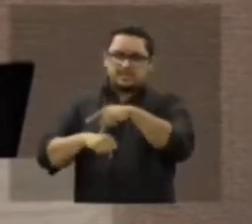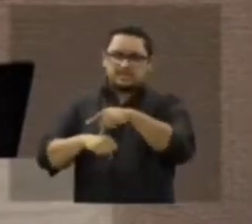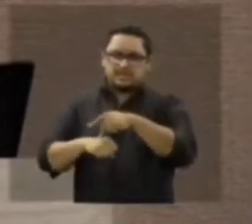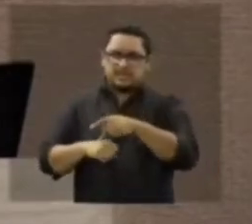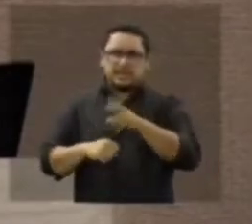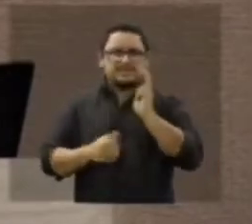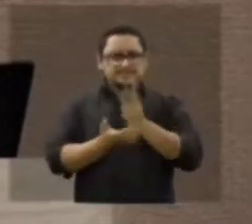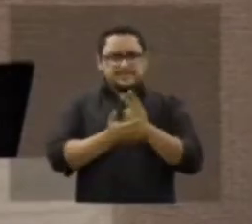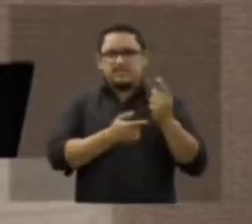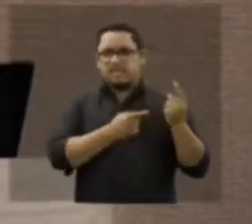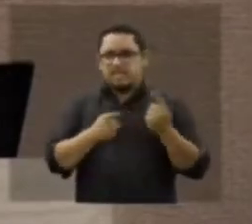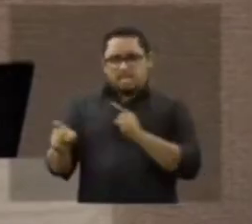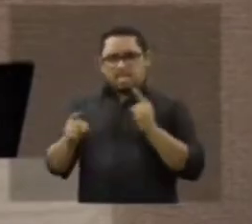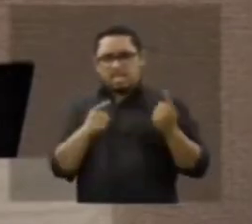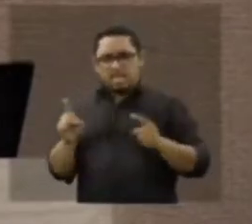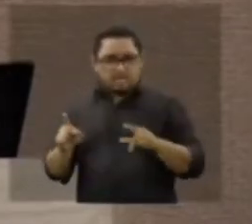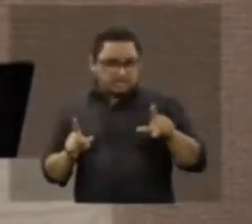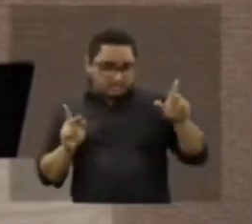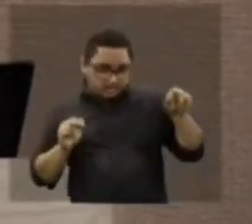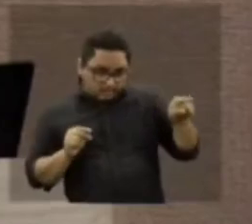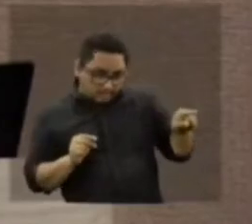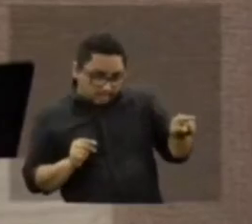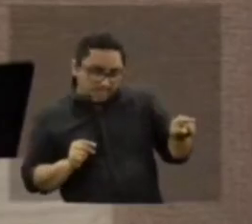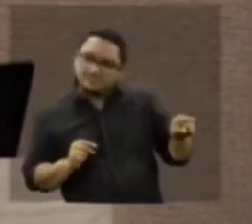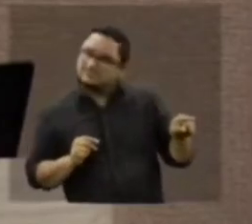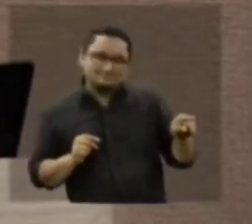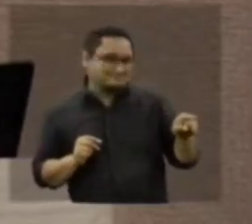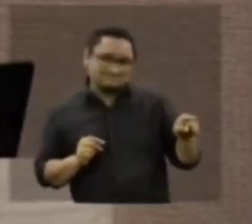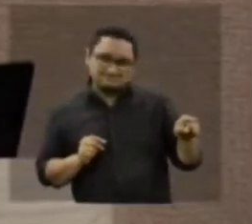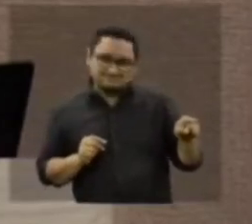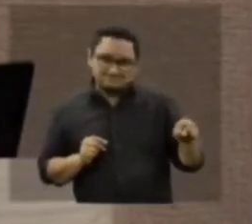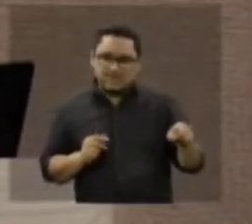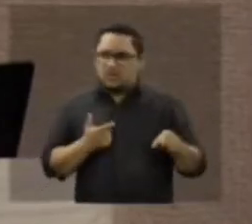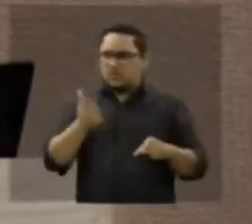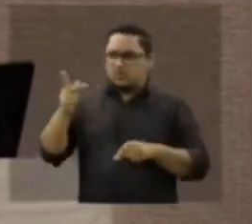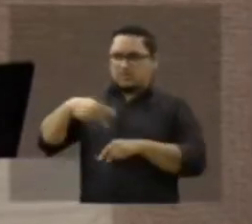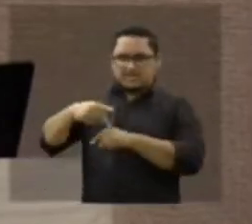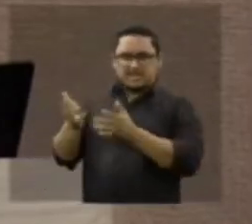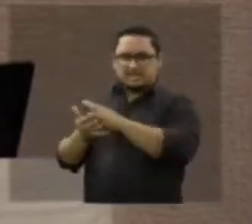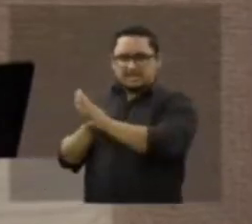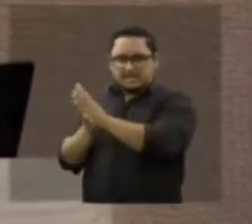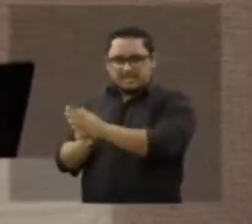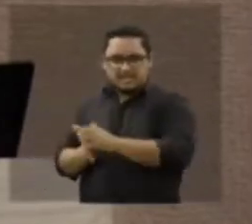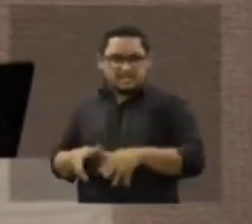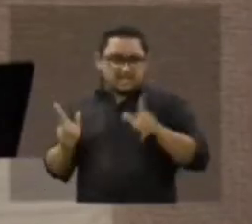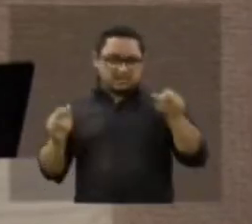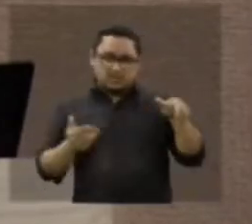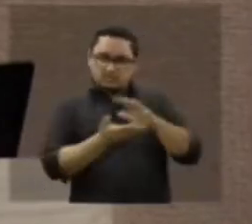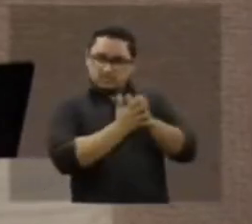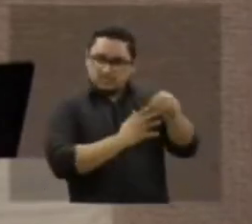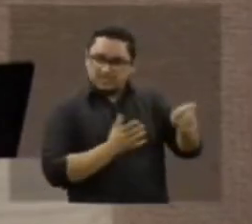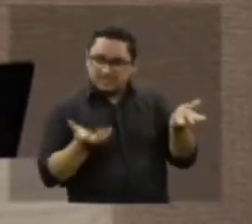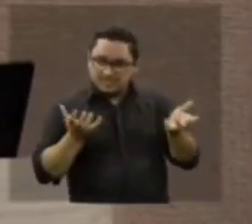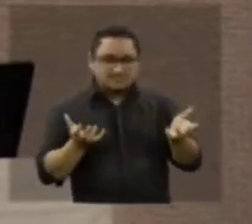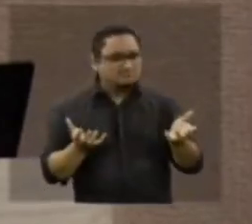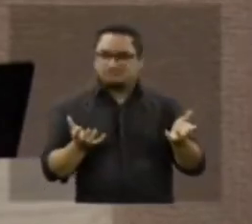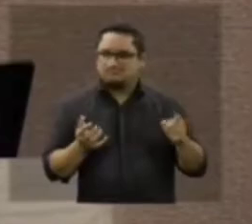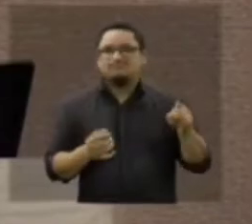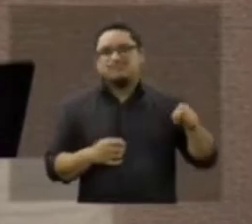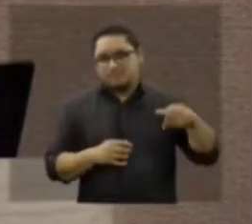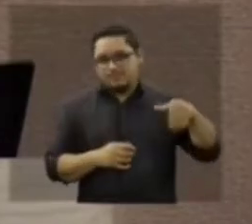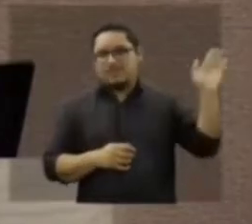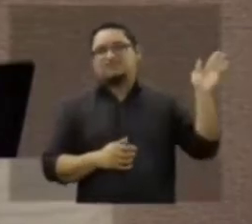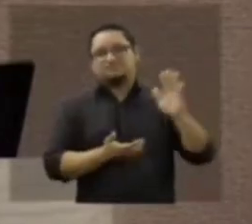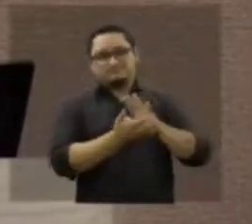ameaçada E cujas ameaças contra a sua sobrevivência sejam toleradas com tanta facilidade por órgãos e instituições